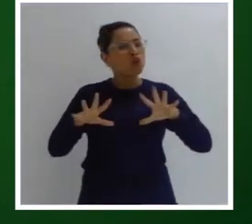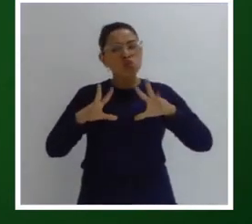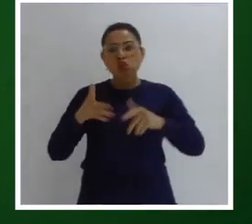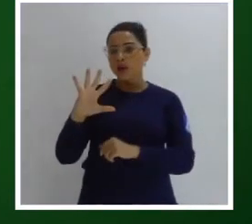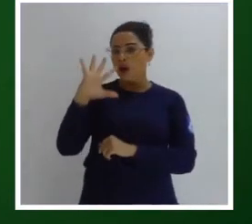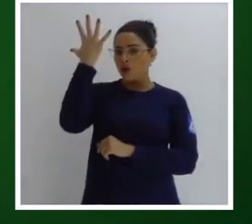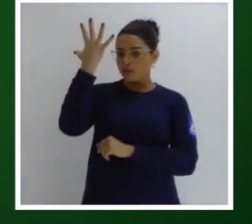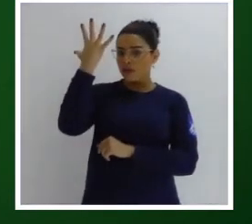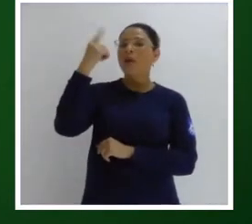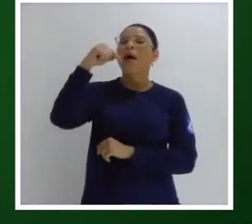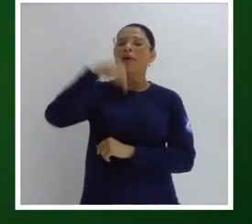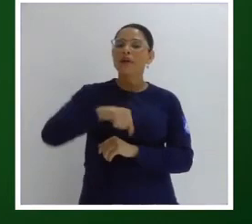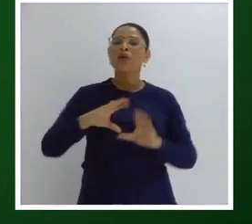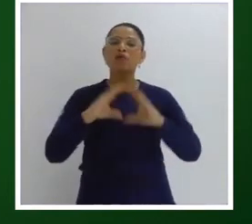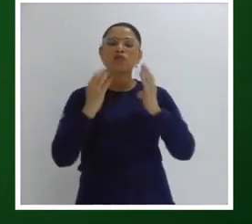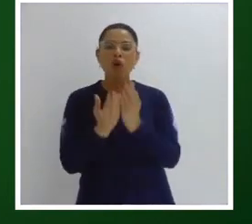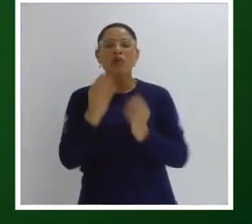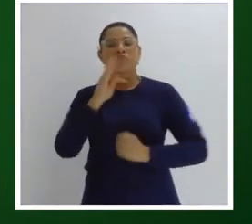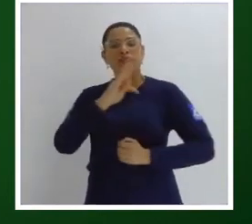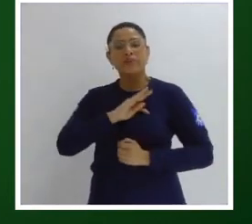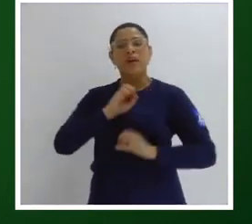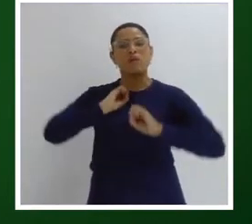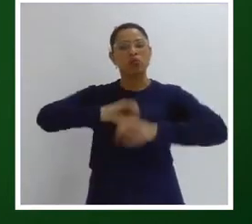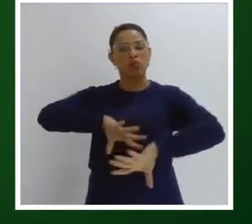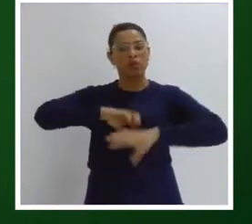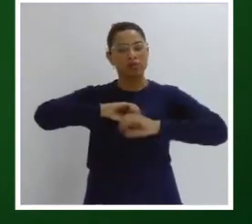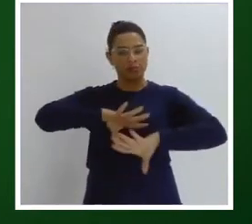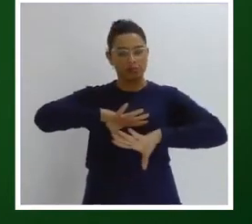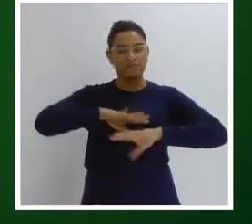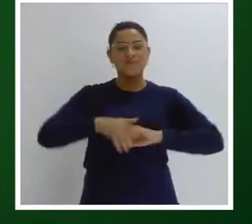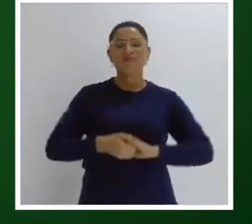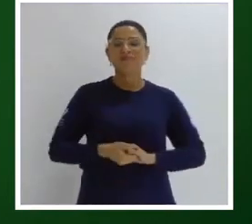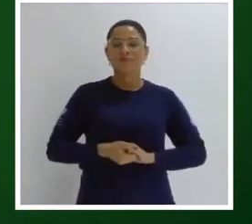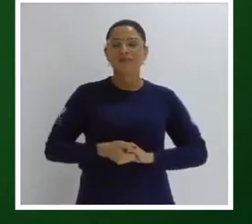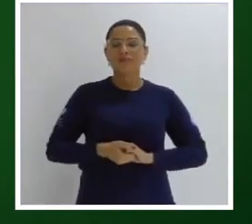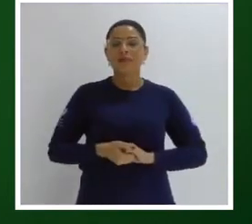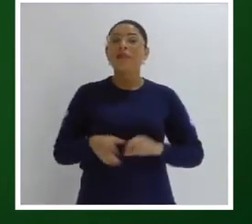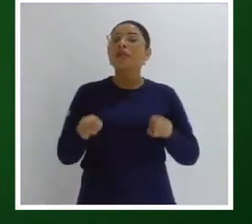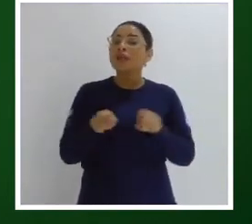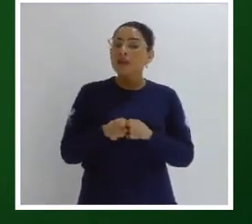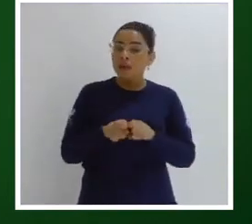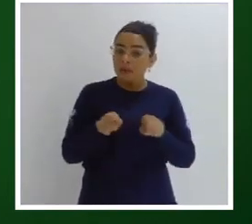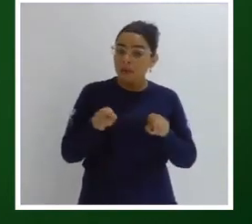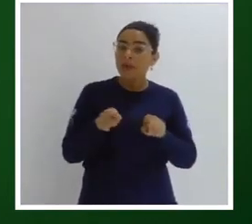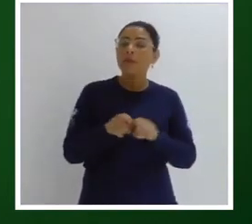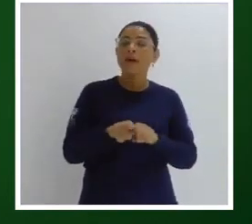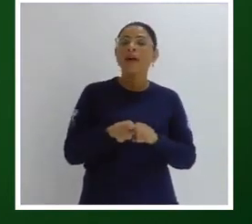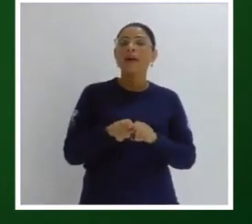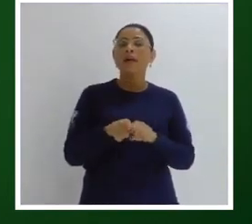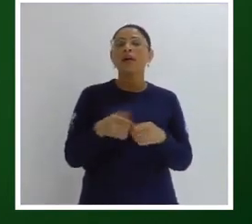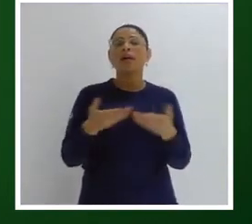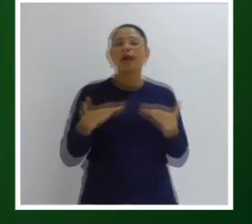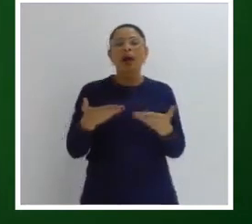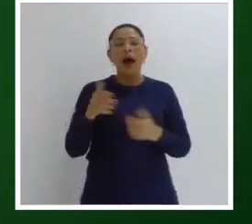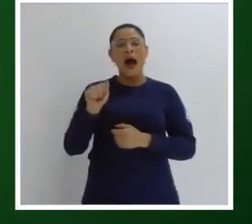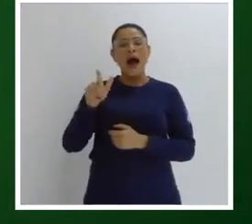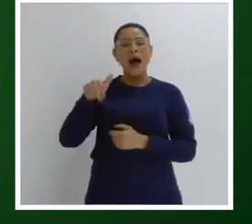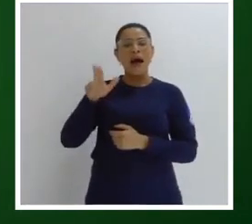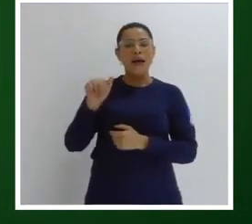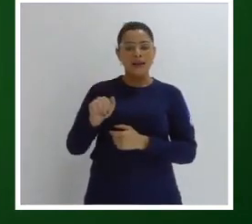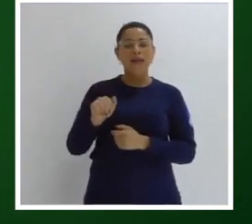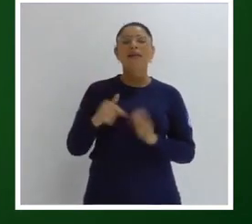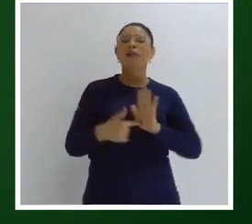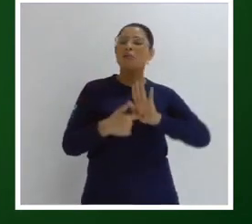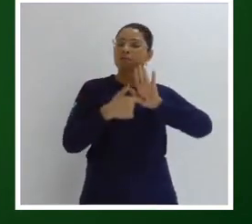que aconteceu no fórum internacional de educação eu quero o Alan foi Acho que o último